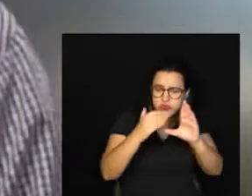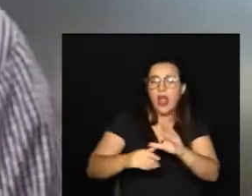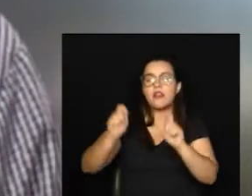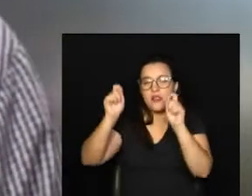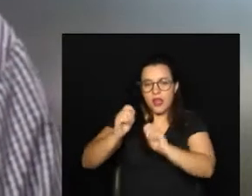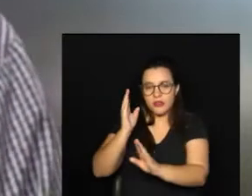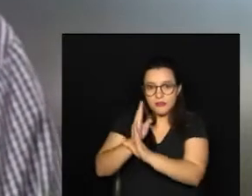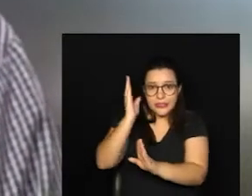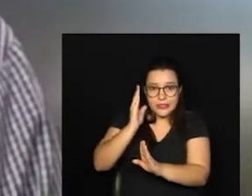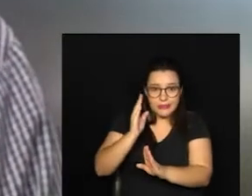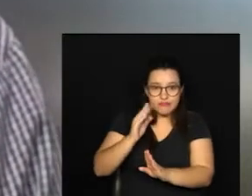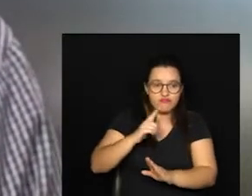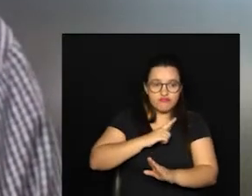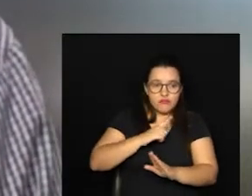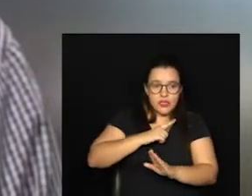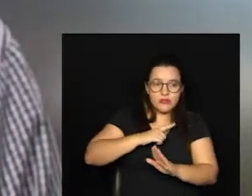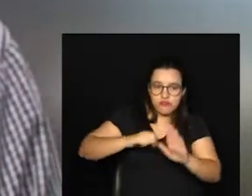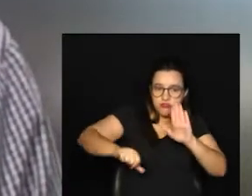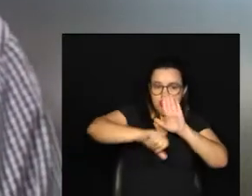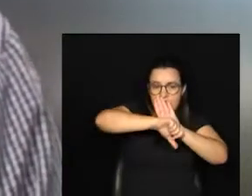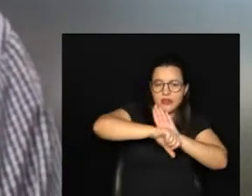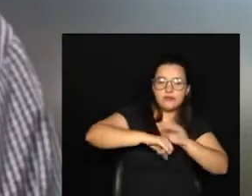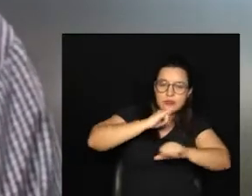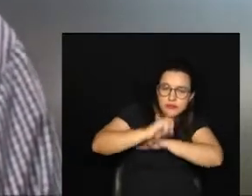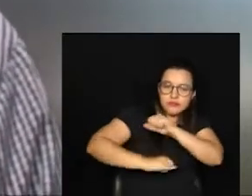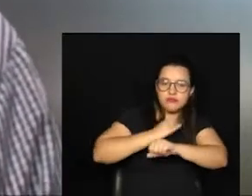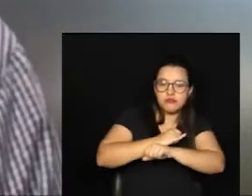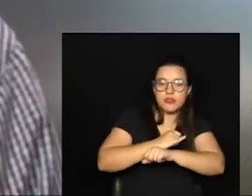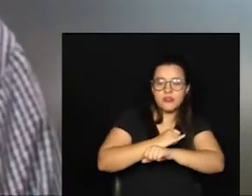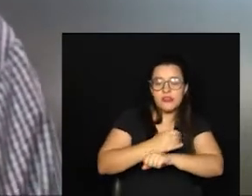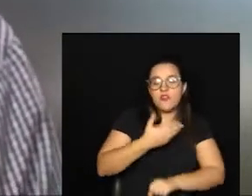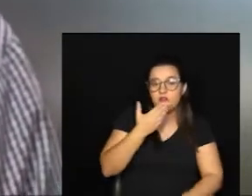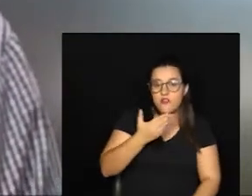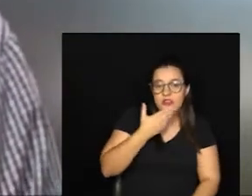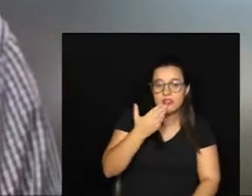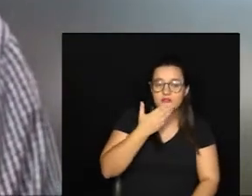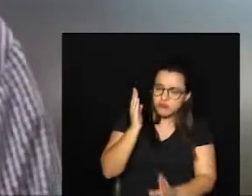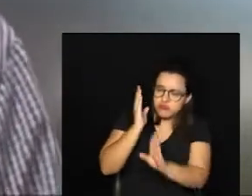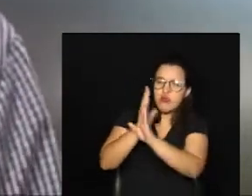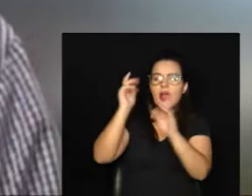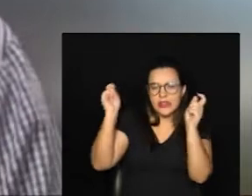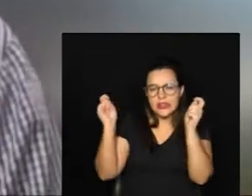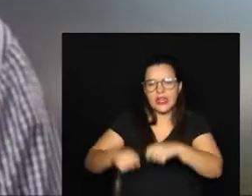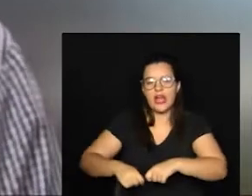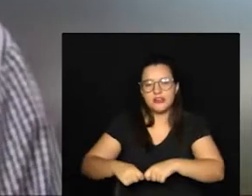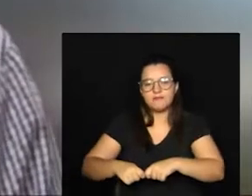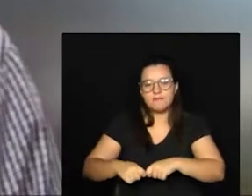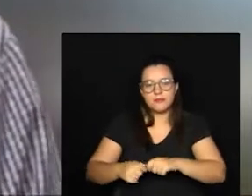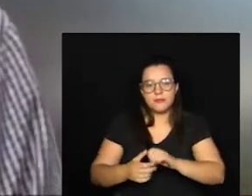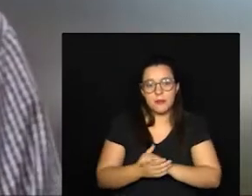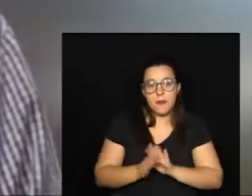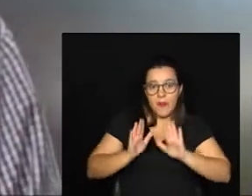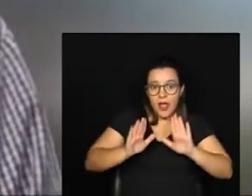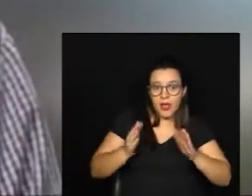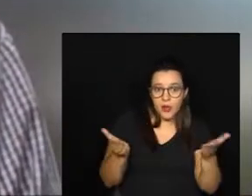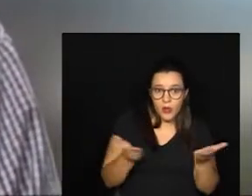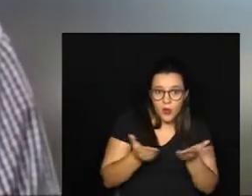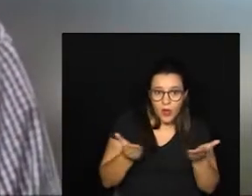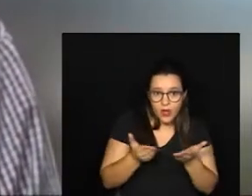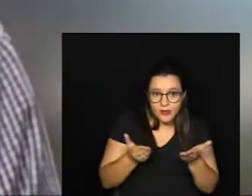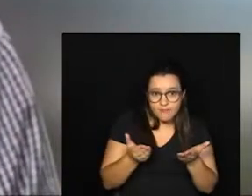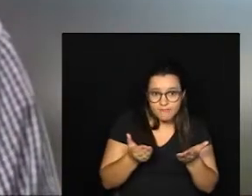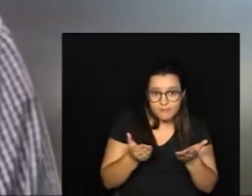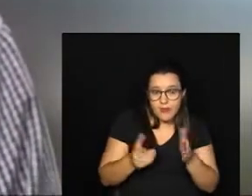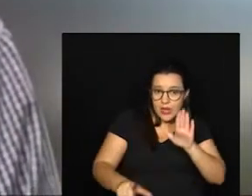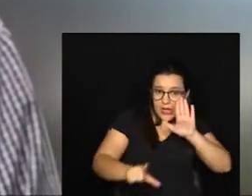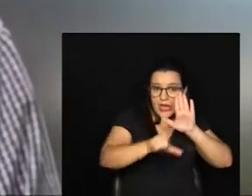extremamente desenvolvida, então isso realmente faz e facilita muito a sua identificação. Agora, de toda forma, essa